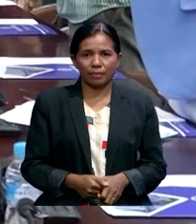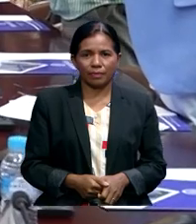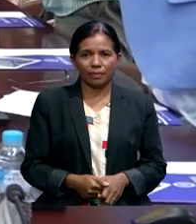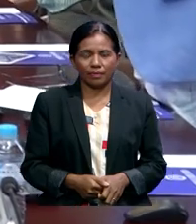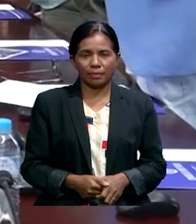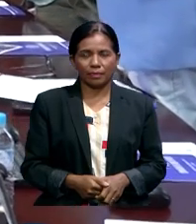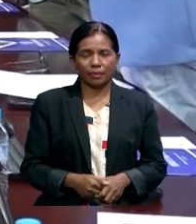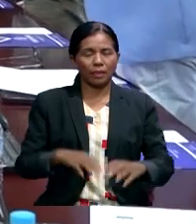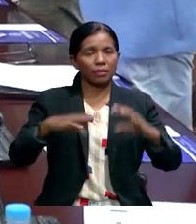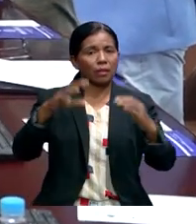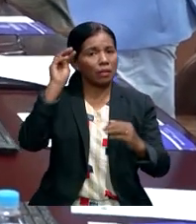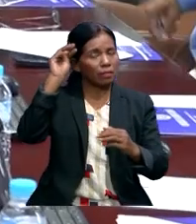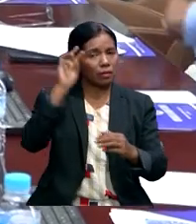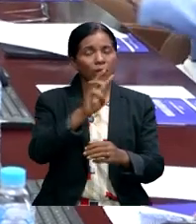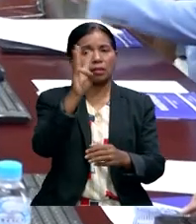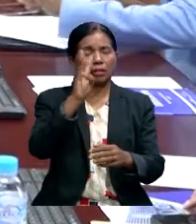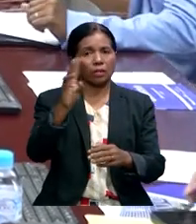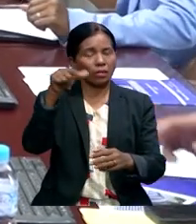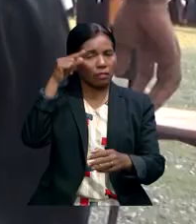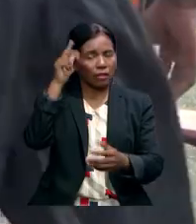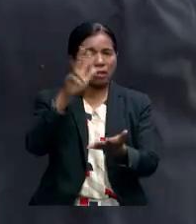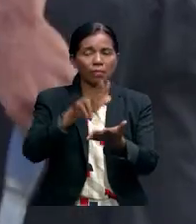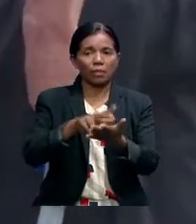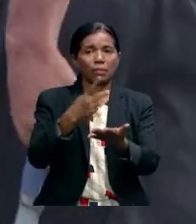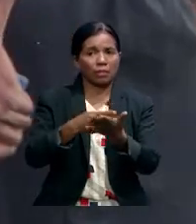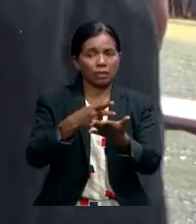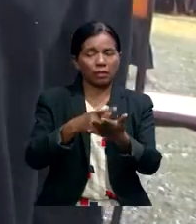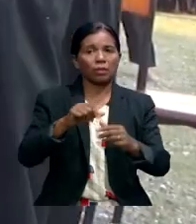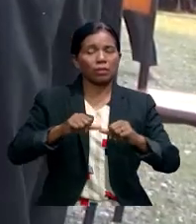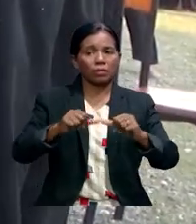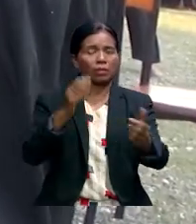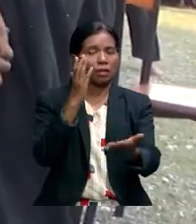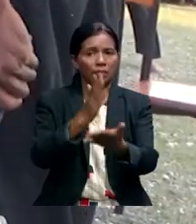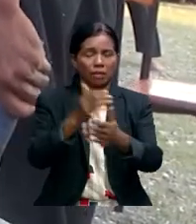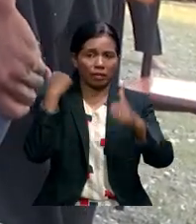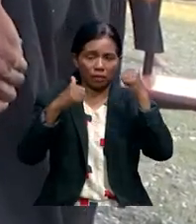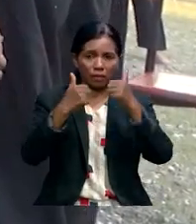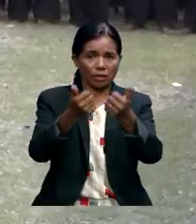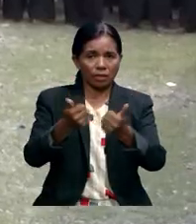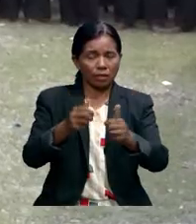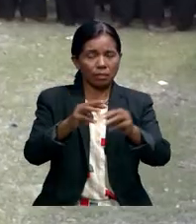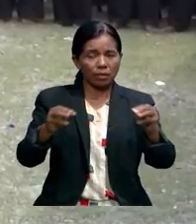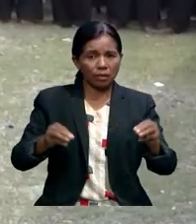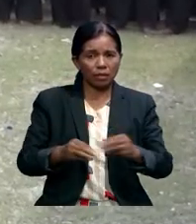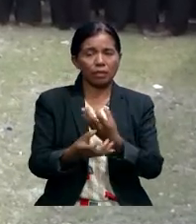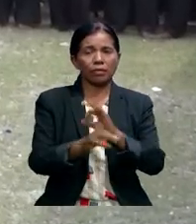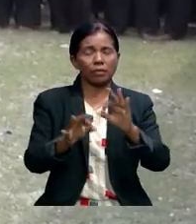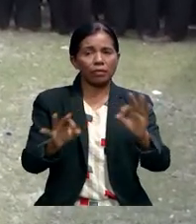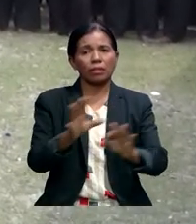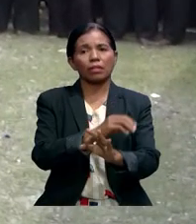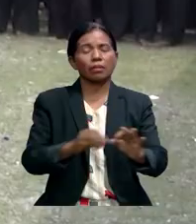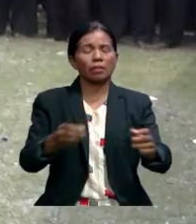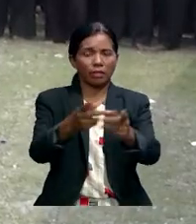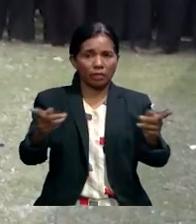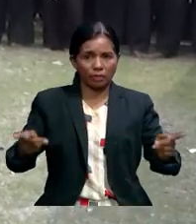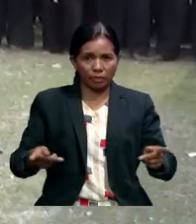O Conselho Ministro Quartané, Governo, aprova o projeto de resolução Governo, neve continua a suspender a atividade de artes marciais no encerramento temporário. Bafati